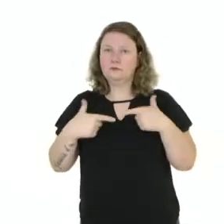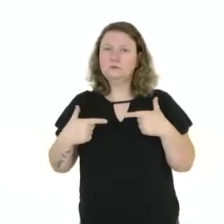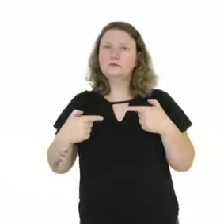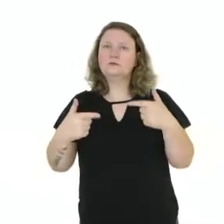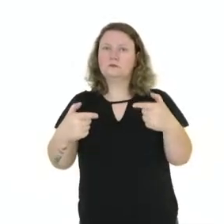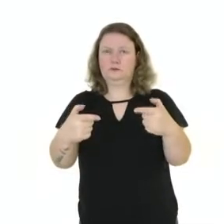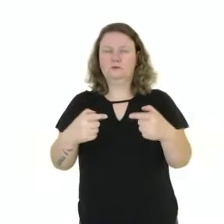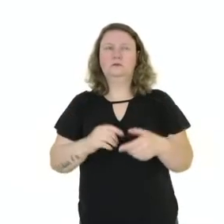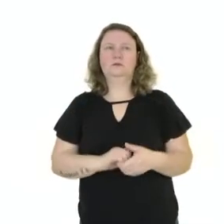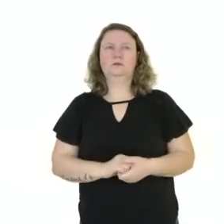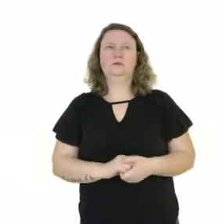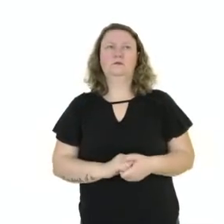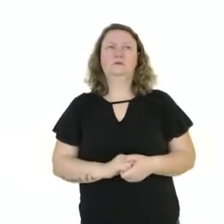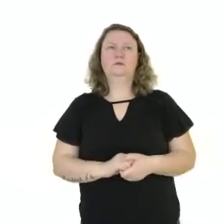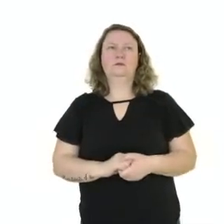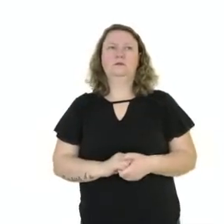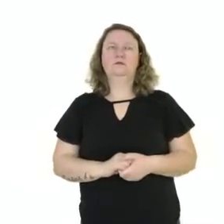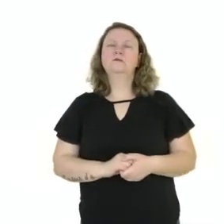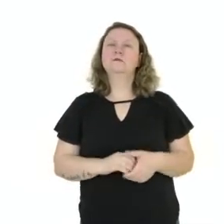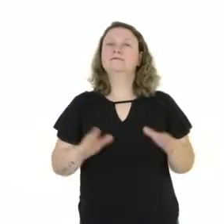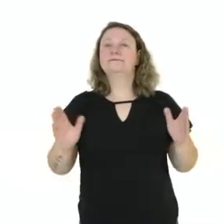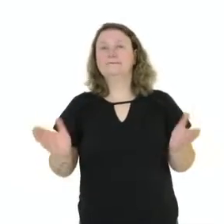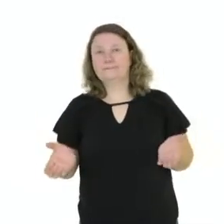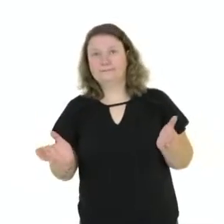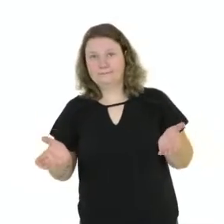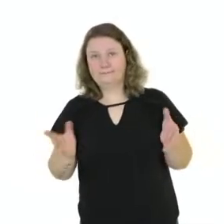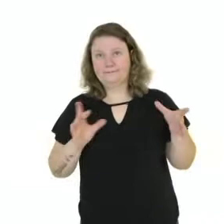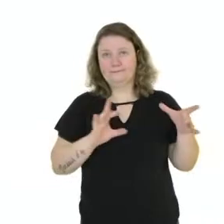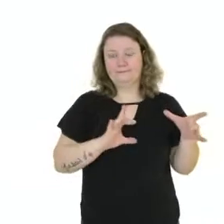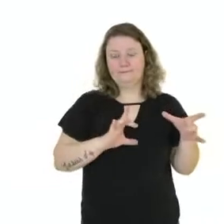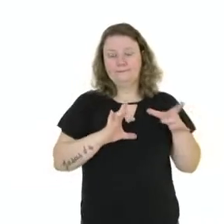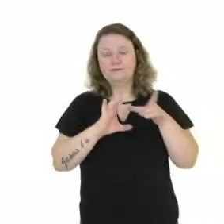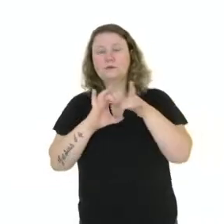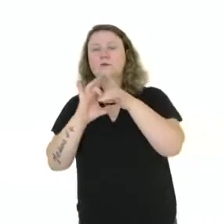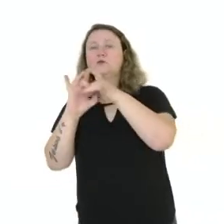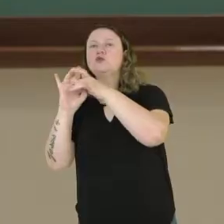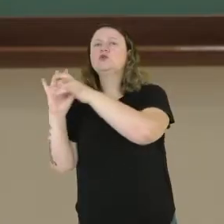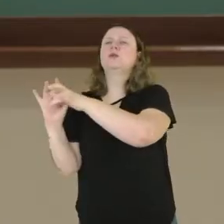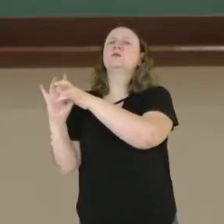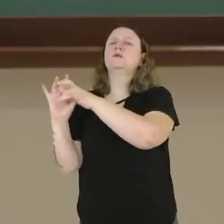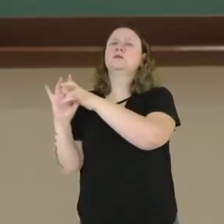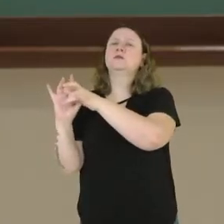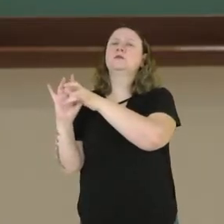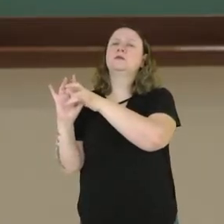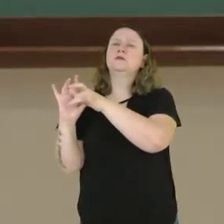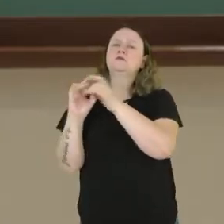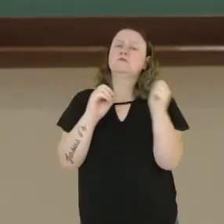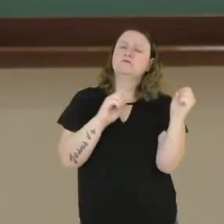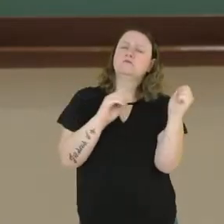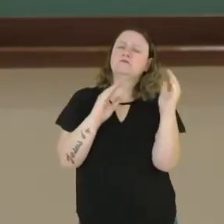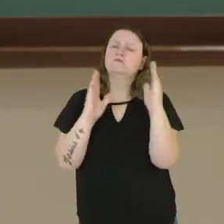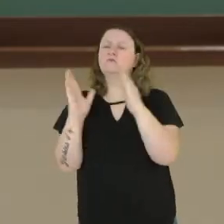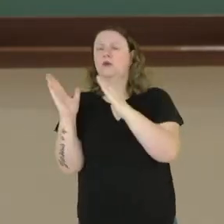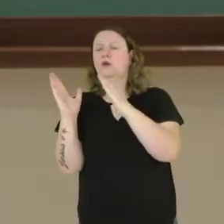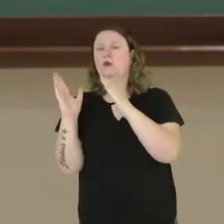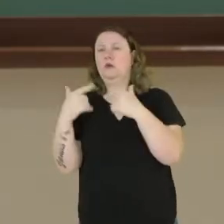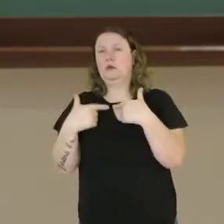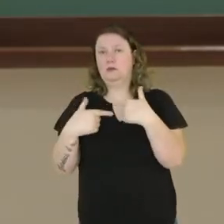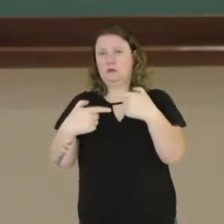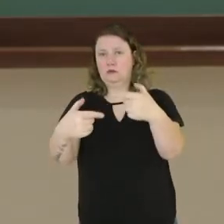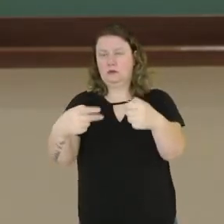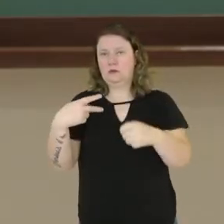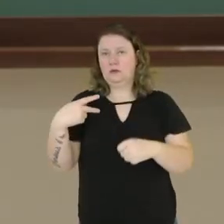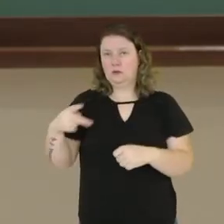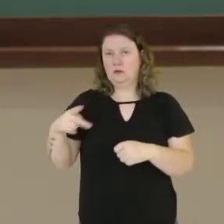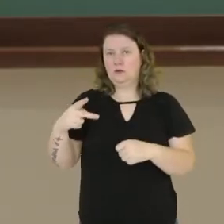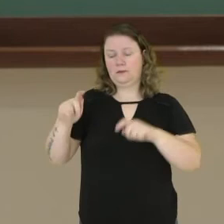do Paraguai. Bom, qual é o contexto, né, disso tudo? A Guerra do Paraguai, ela pode